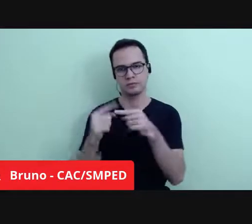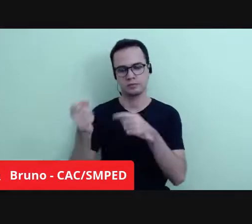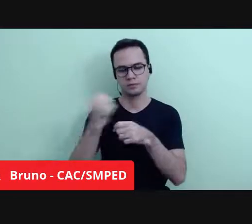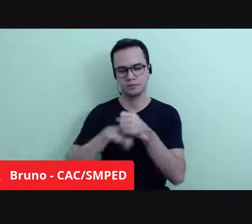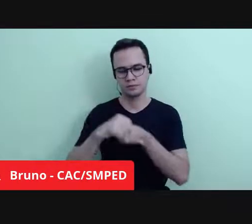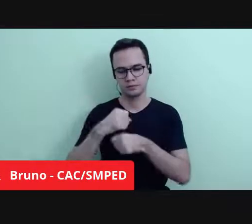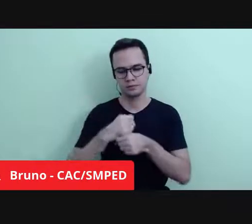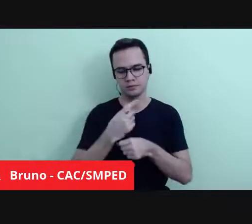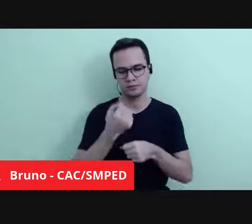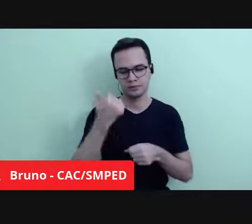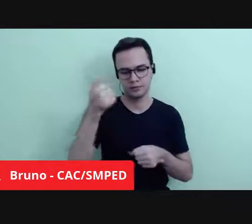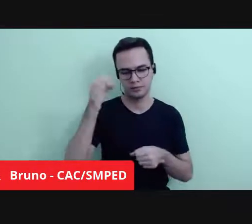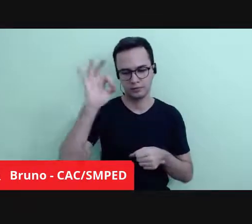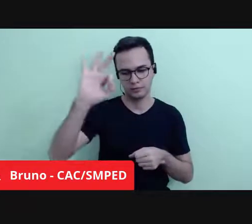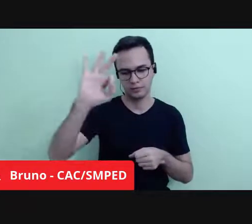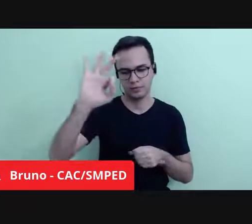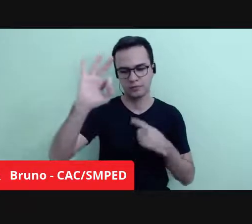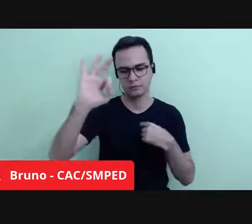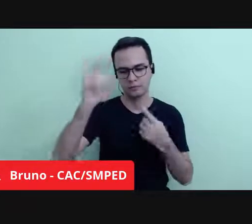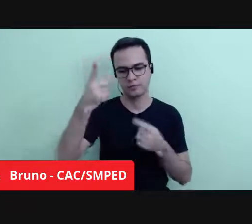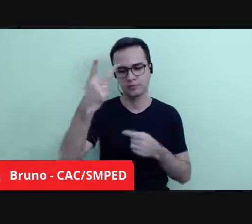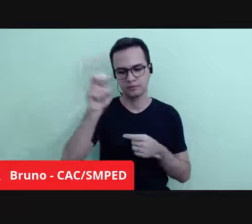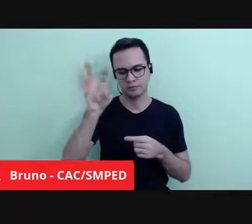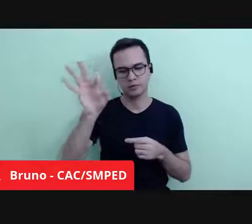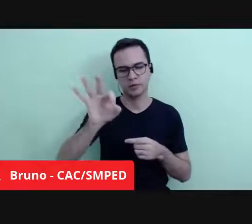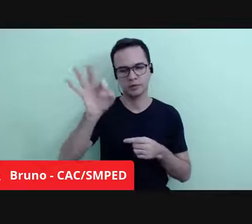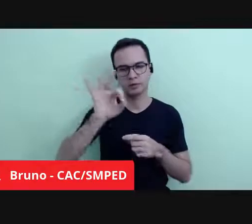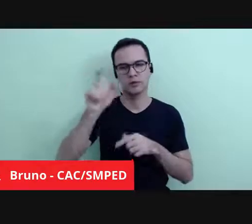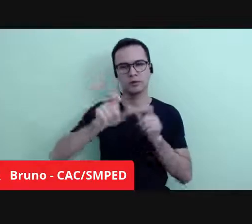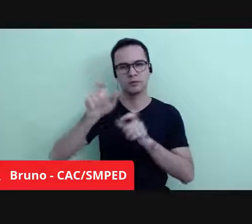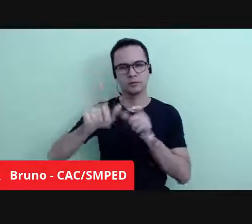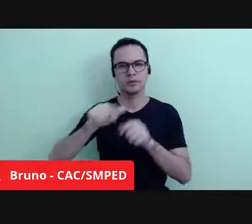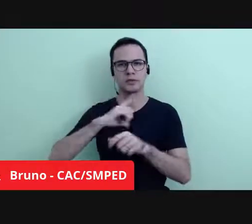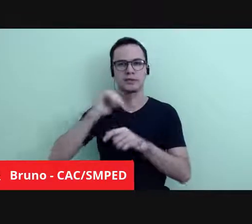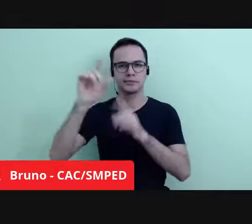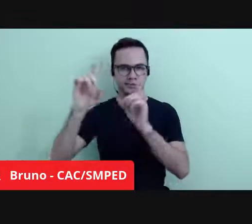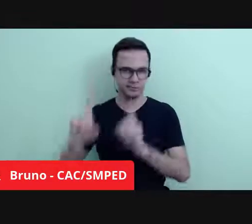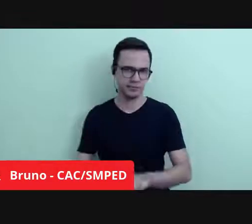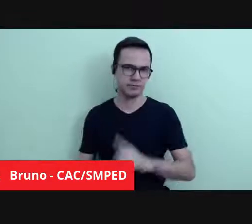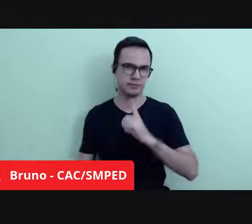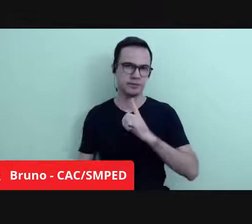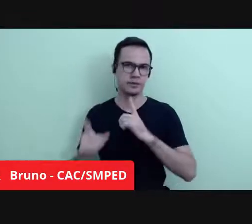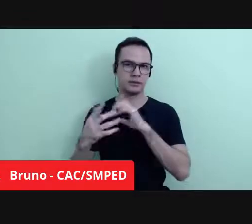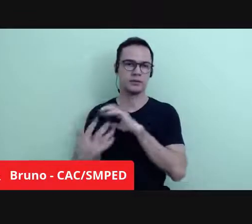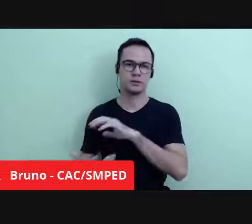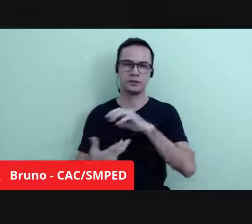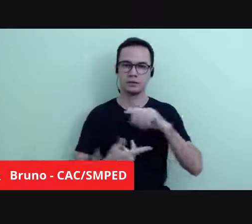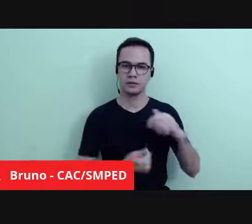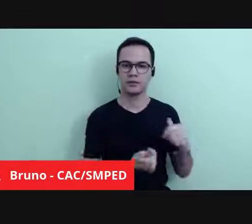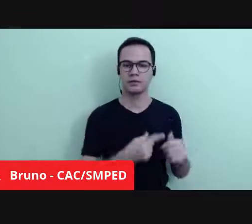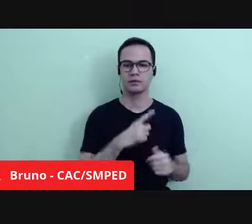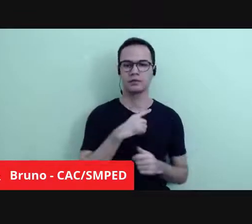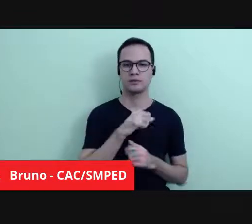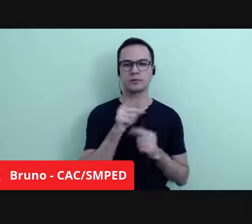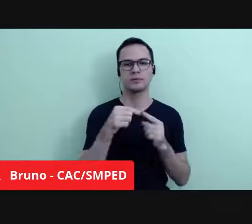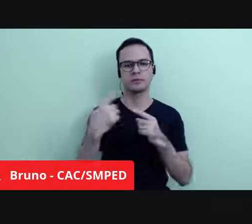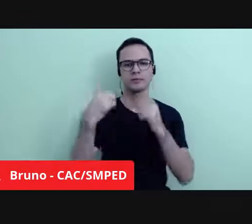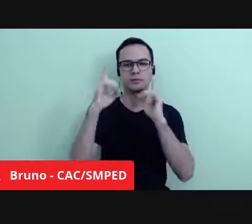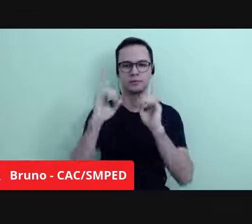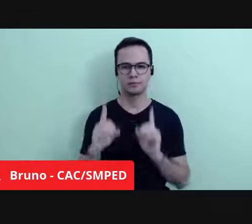né, que cerca de quase aí 25%, né, da população tem algum tipo de deficiência, e que no mundo, né, segundo o relatório mundial sobre a deficiência,